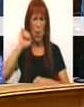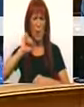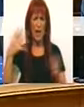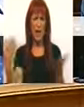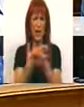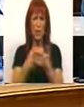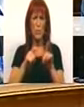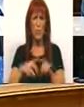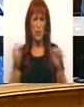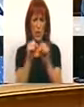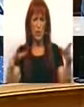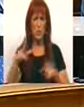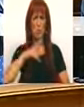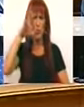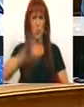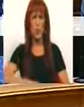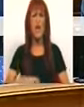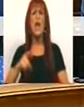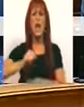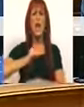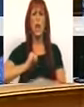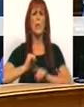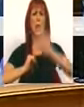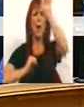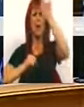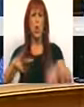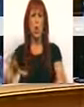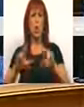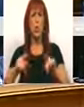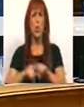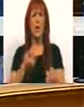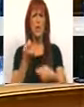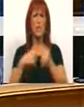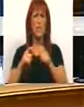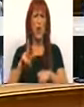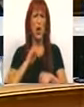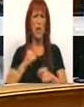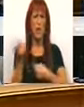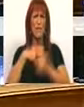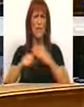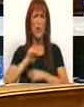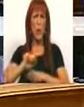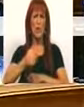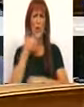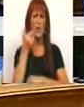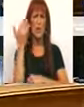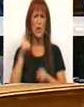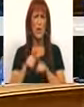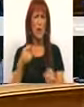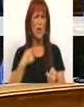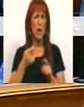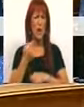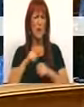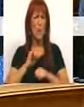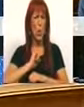economia eo crescimento cultural e contra eles nós nunca vamos vender nós vamos vender conta de uma dizia nós nem